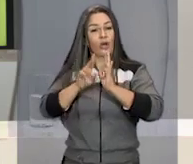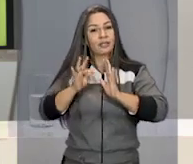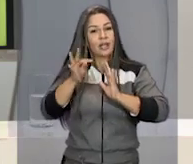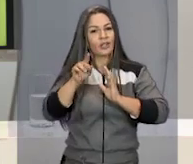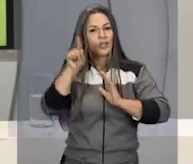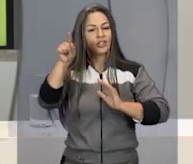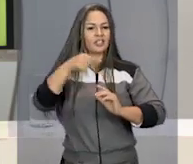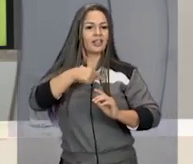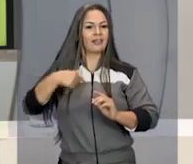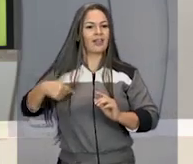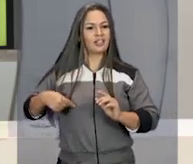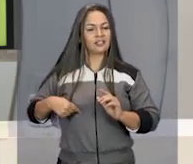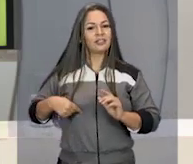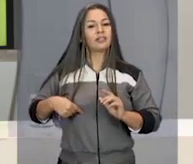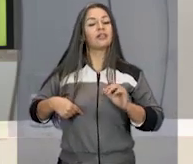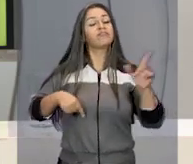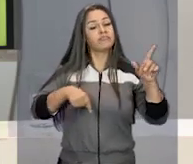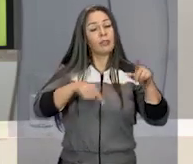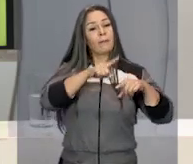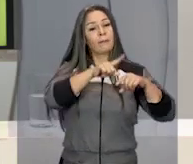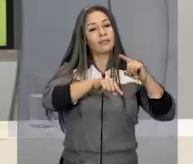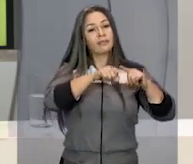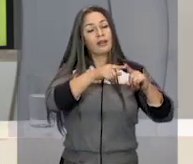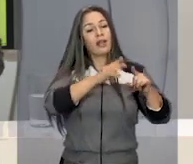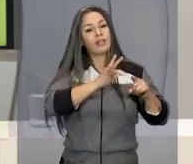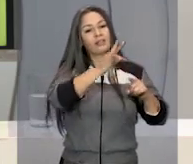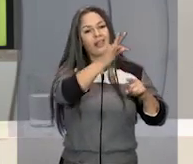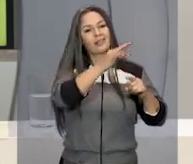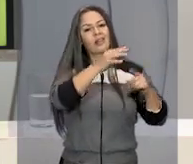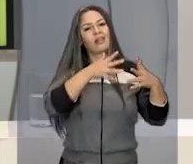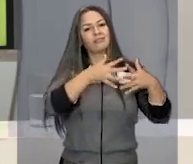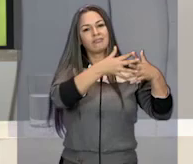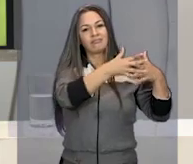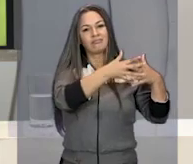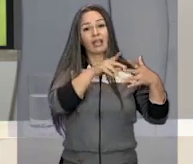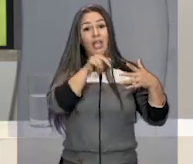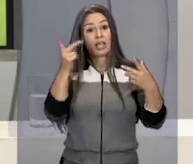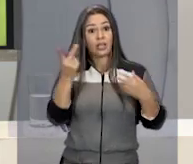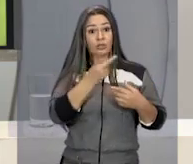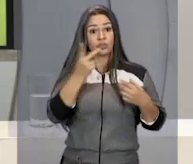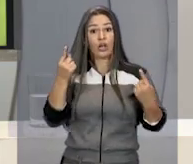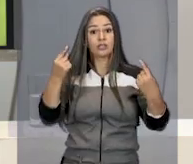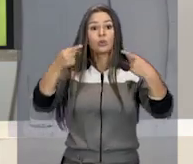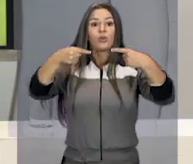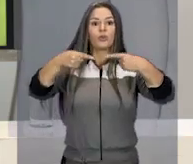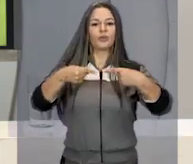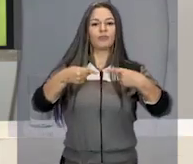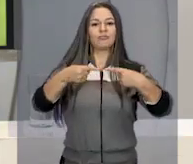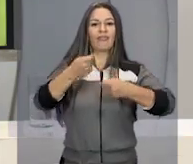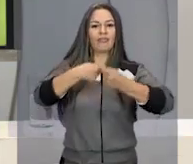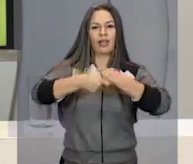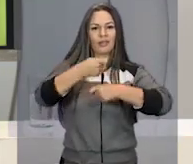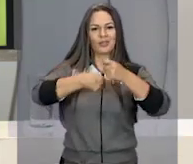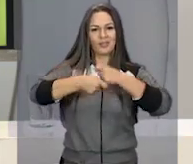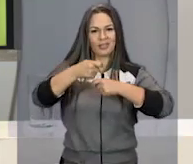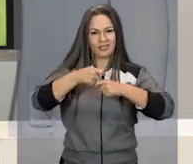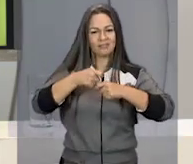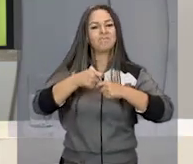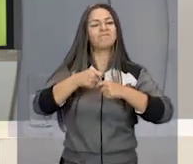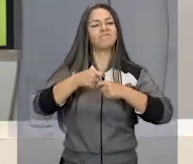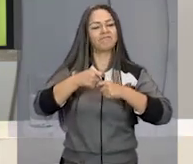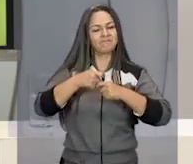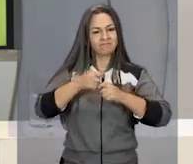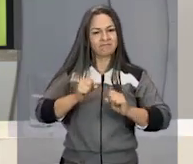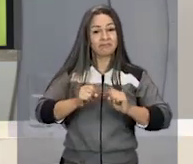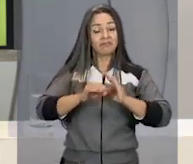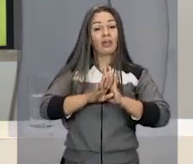grande competidor nessa disputa capitalista que nós temos no mundo hoje. E do outro lado nós temos a Índia,